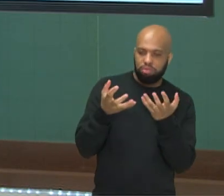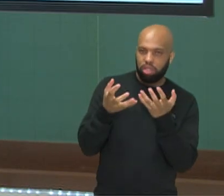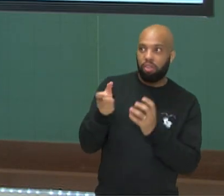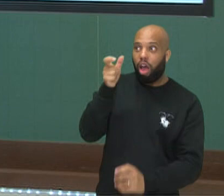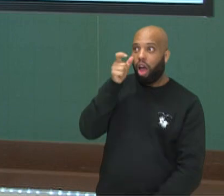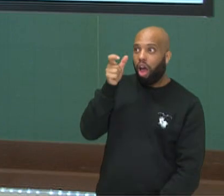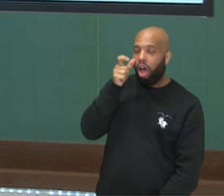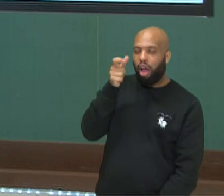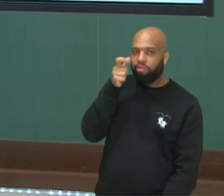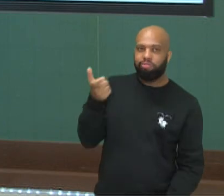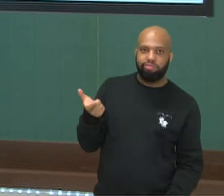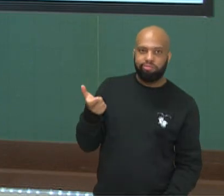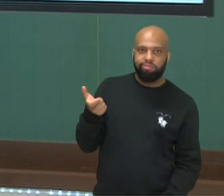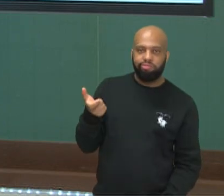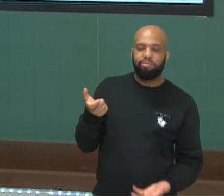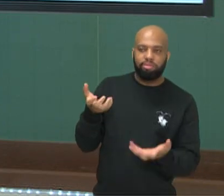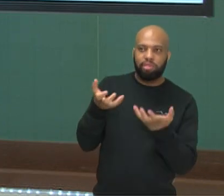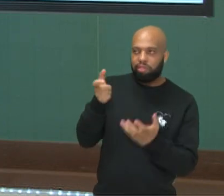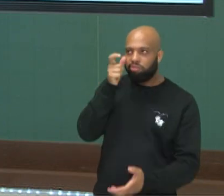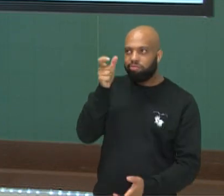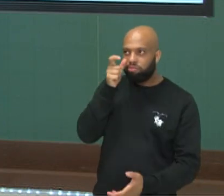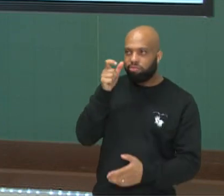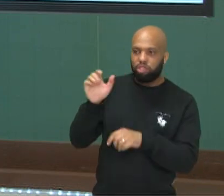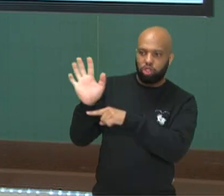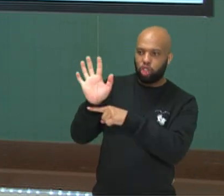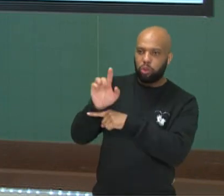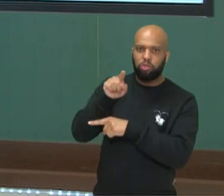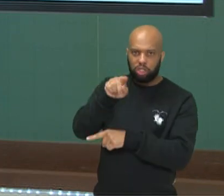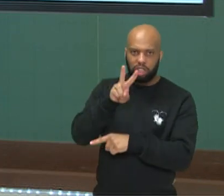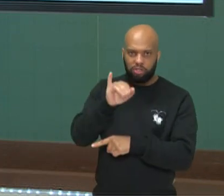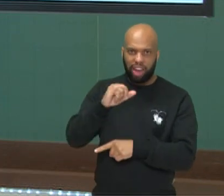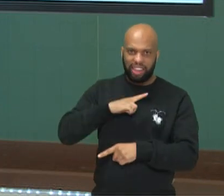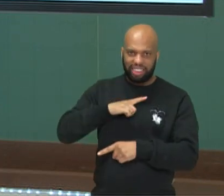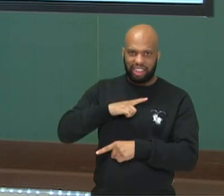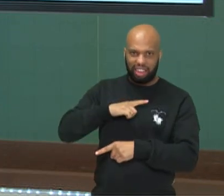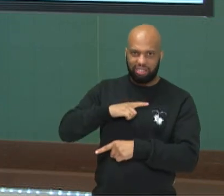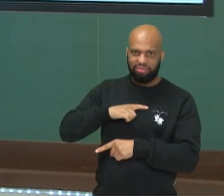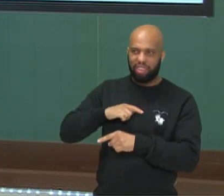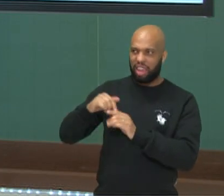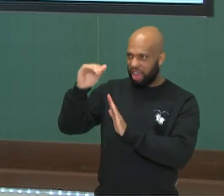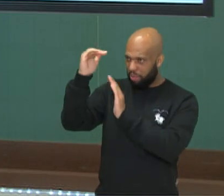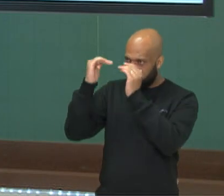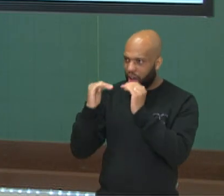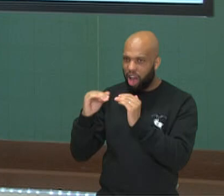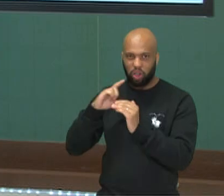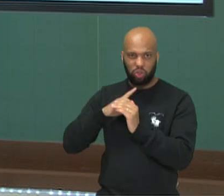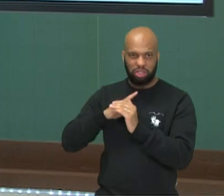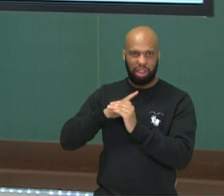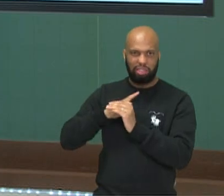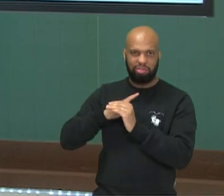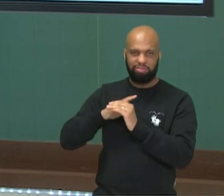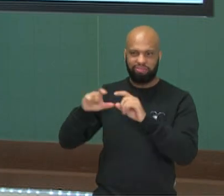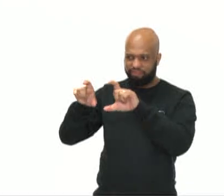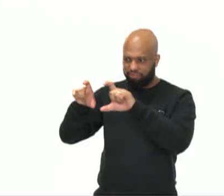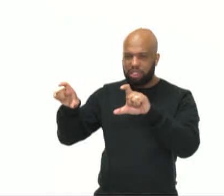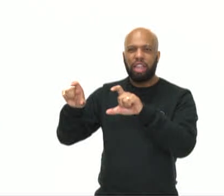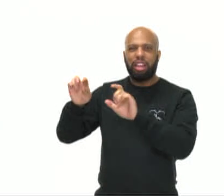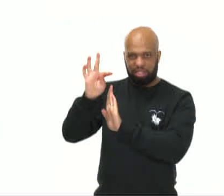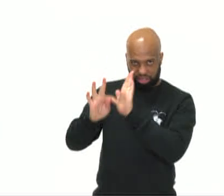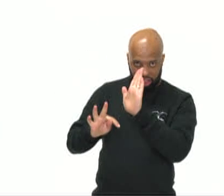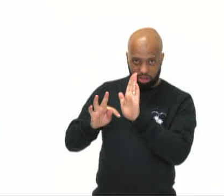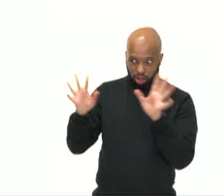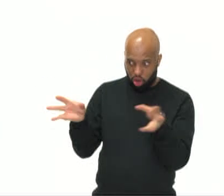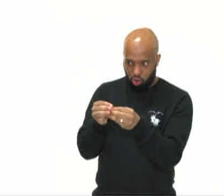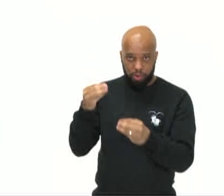querendo escolher um filme, você vai lá na sinopse e vê se realmente é interessante? Então aqui, é